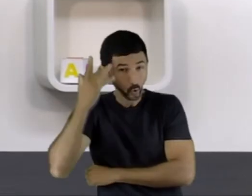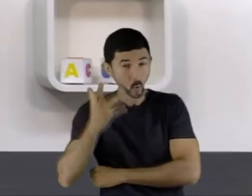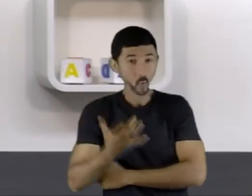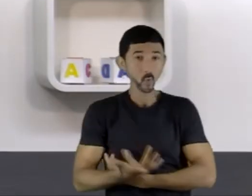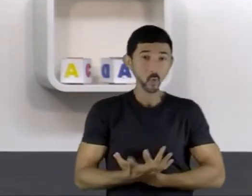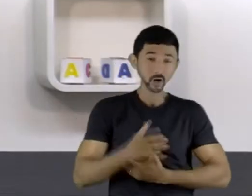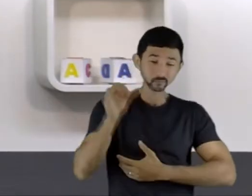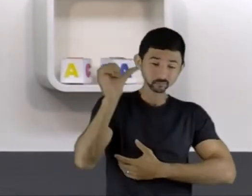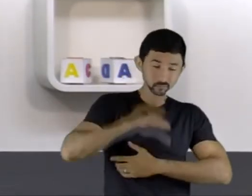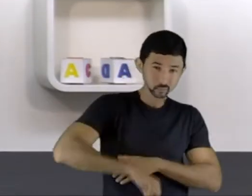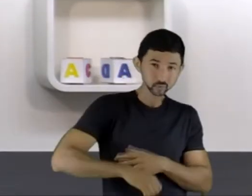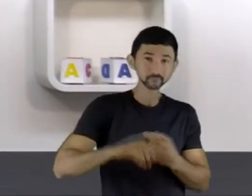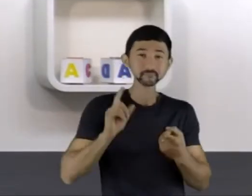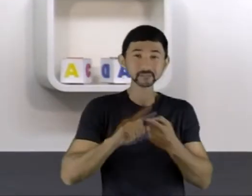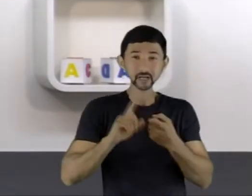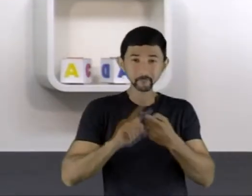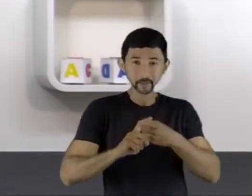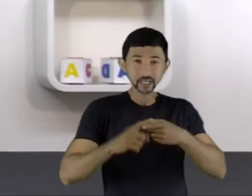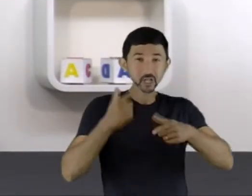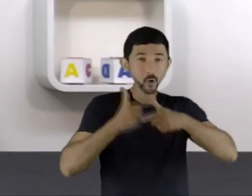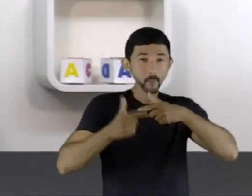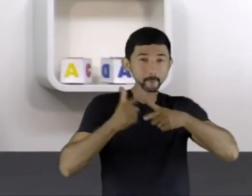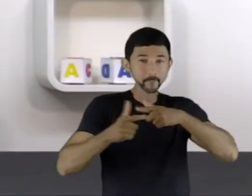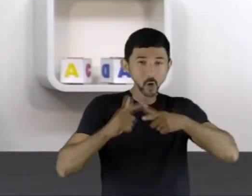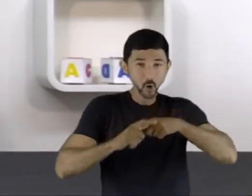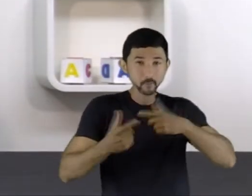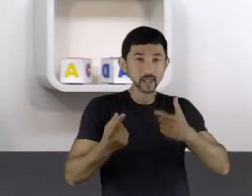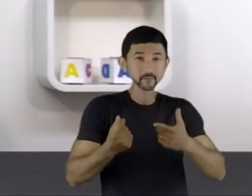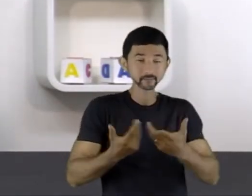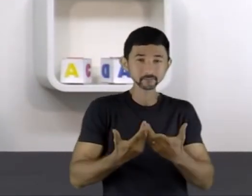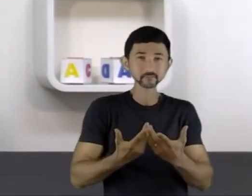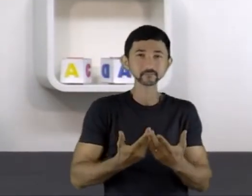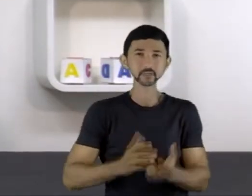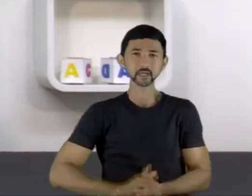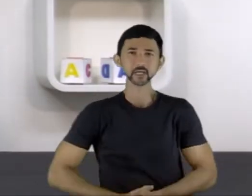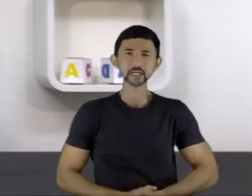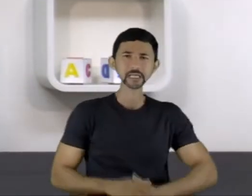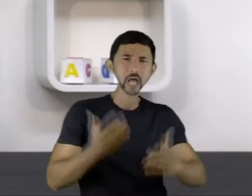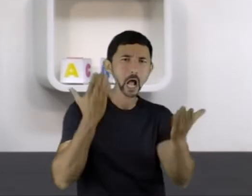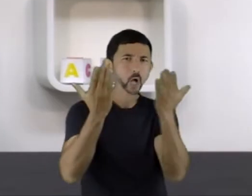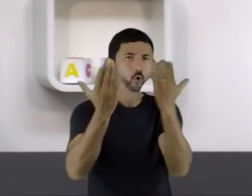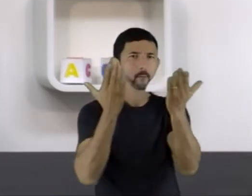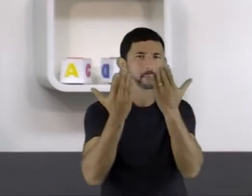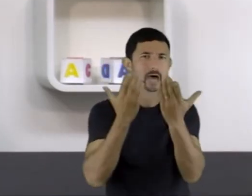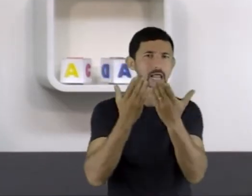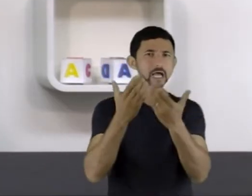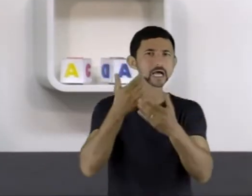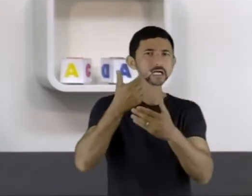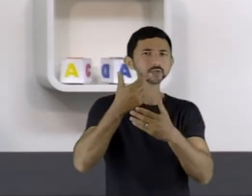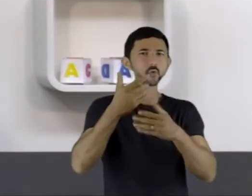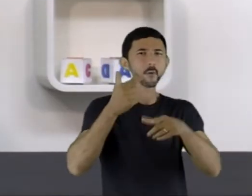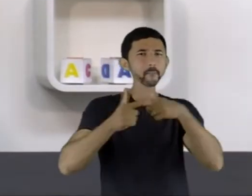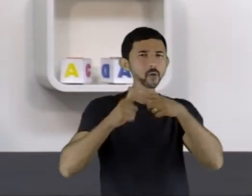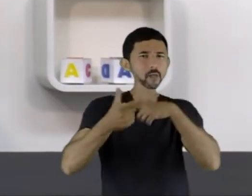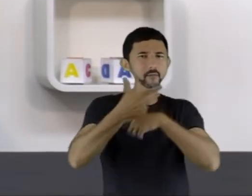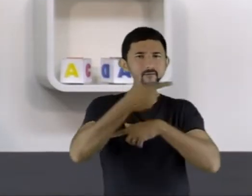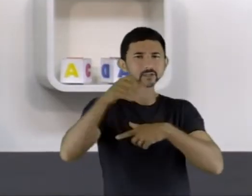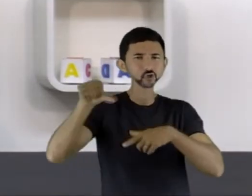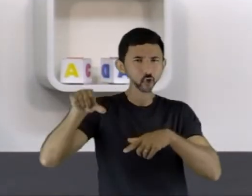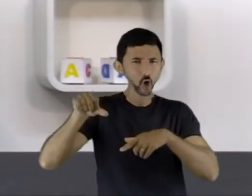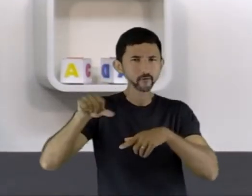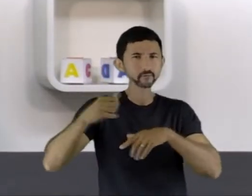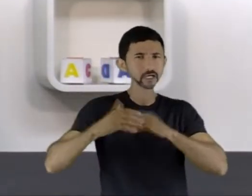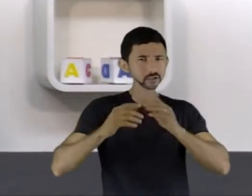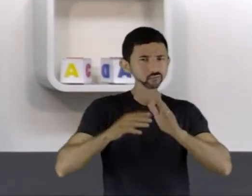e também está gerando uma grande crise econômica. Não tão grande quanto foi essa de 29, mas os preços estão